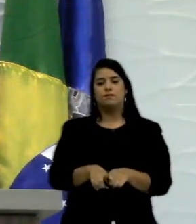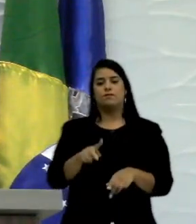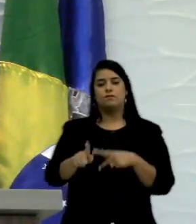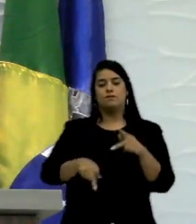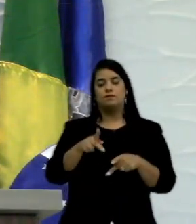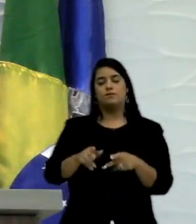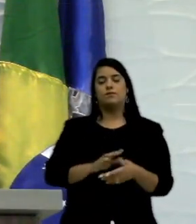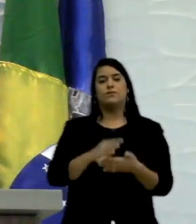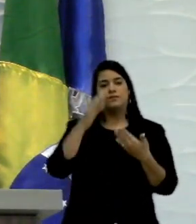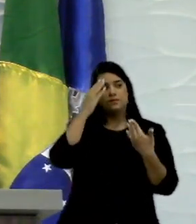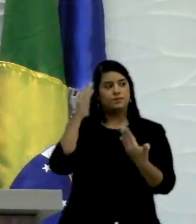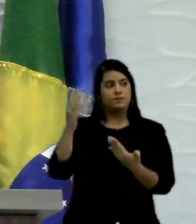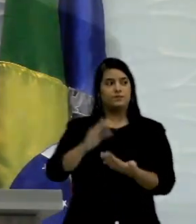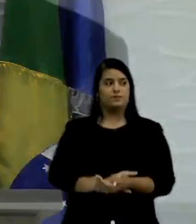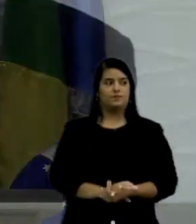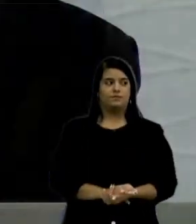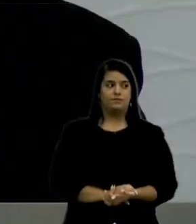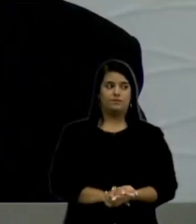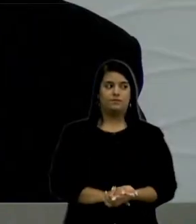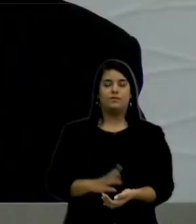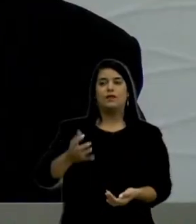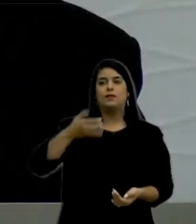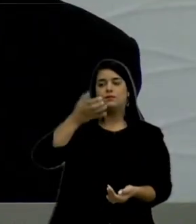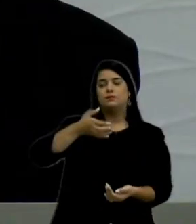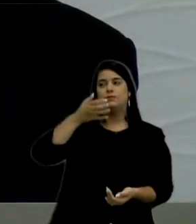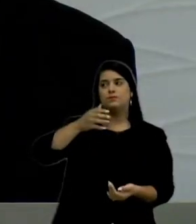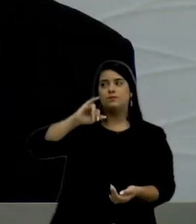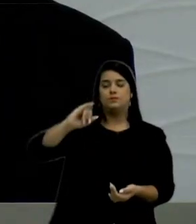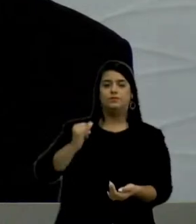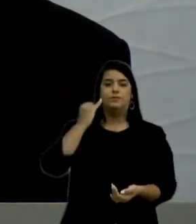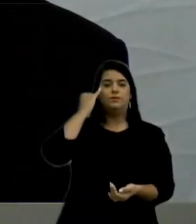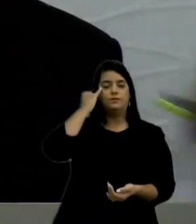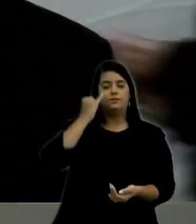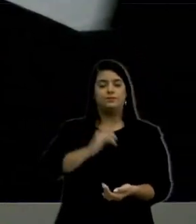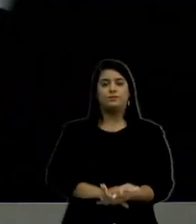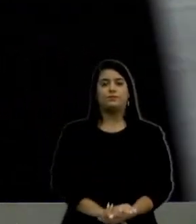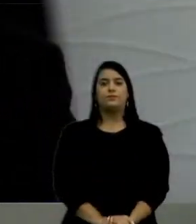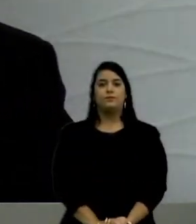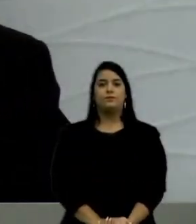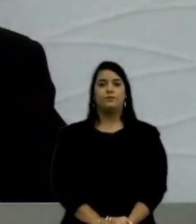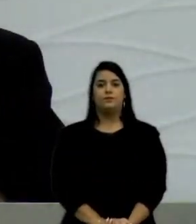Funa. Obrigado. Faculta a palavra, vereador Júnior do sindicato.